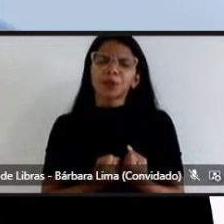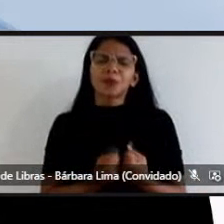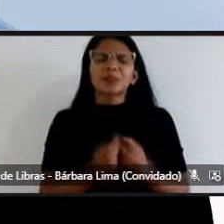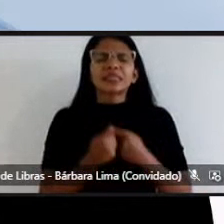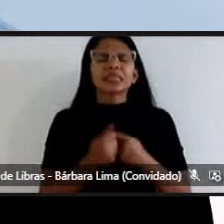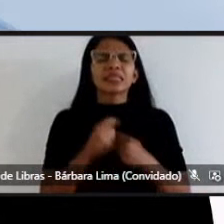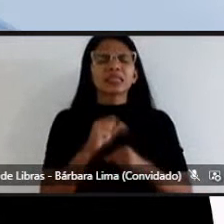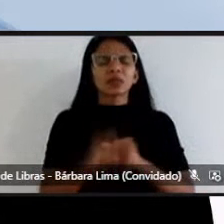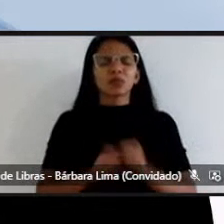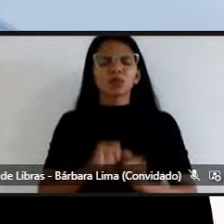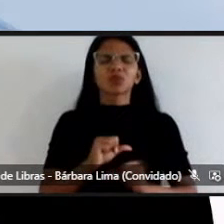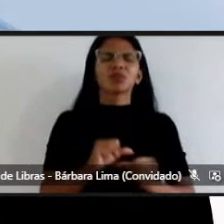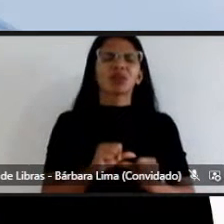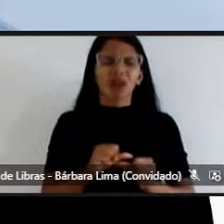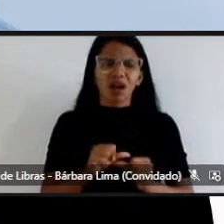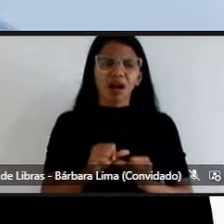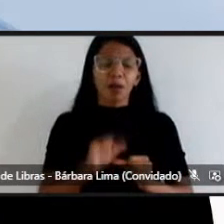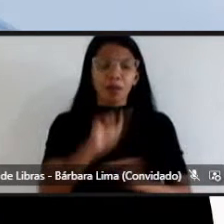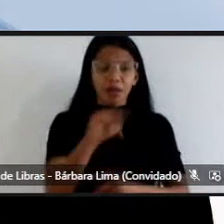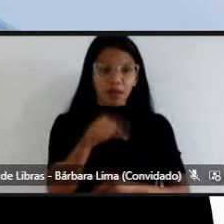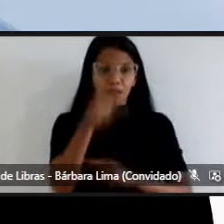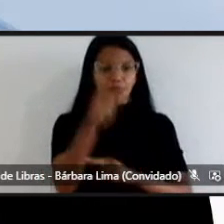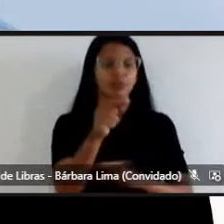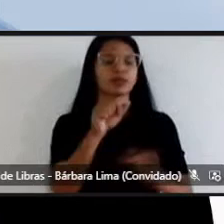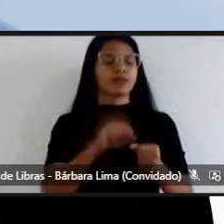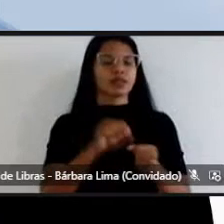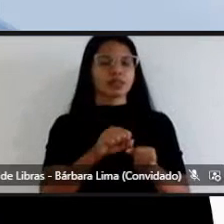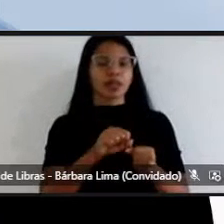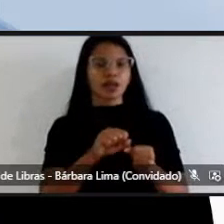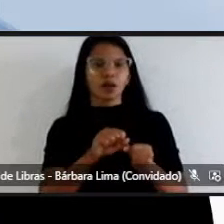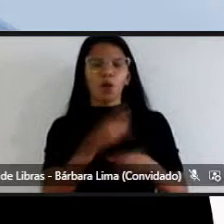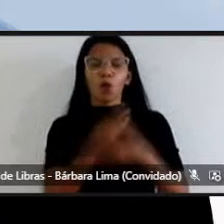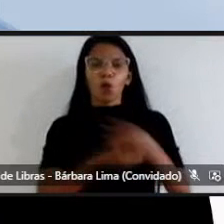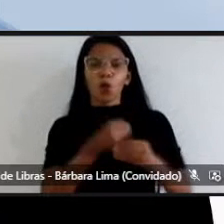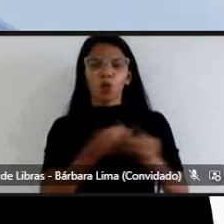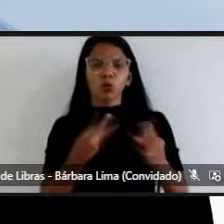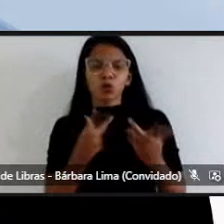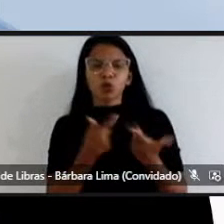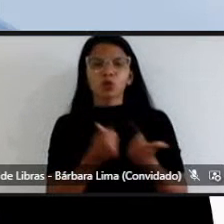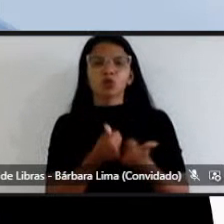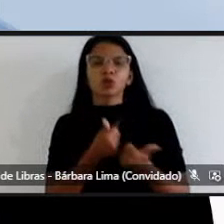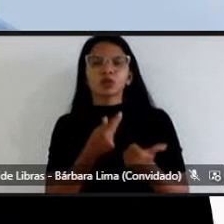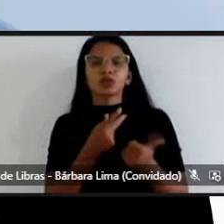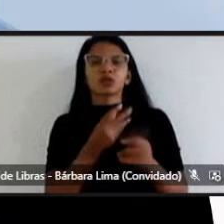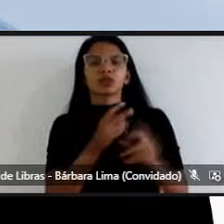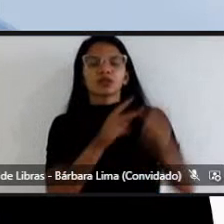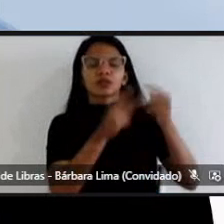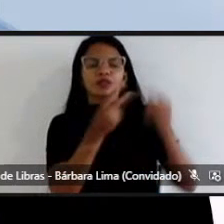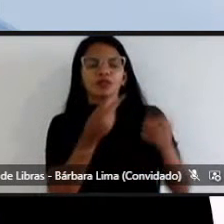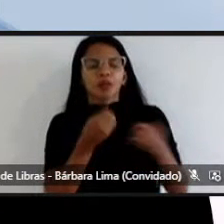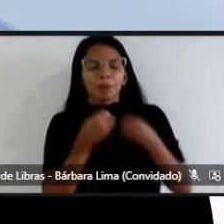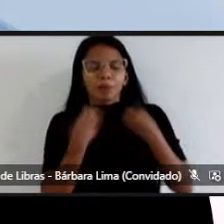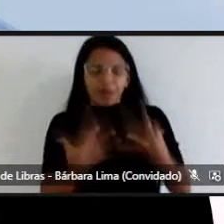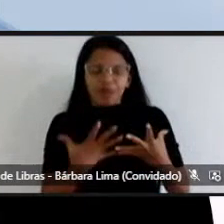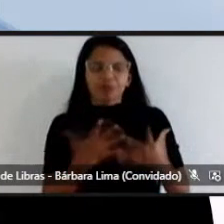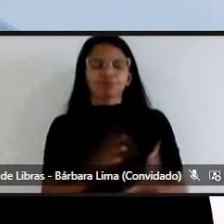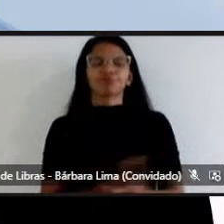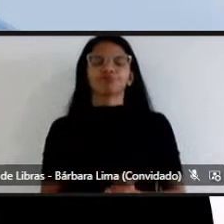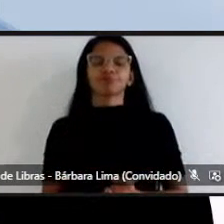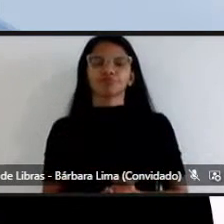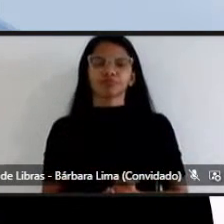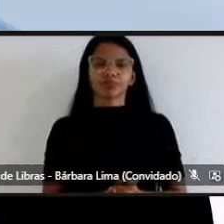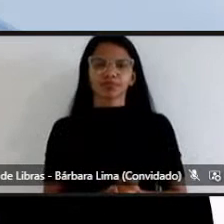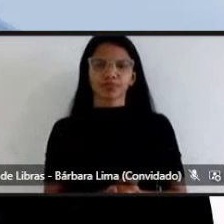coisas, pela próxima coisa que ela fará para fazer com que tudo se corrija. And that's basically